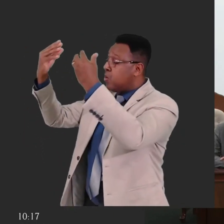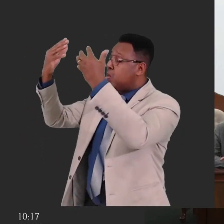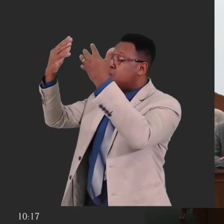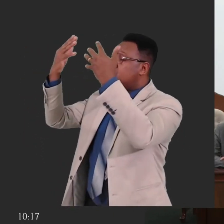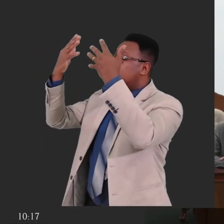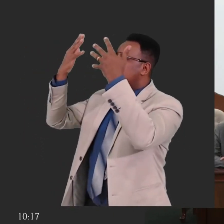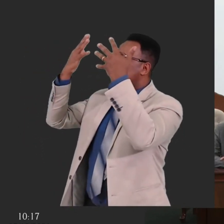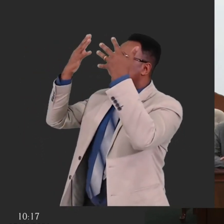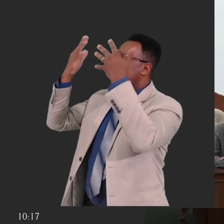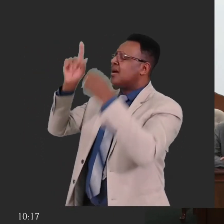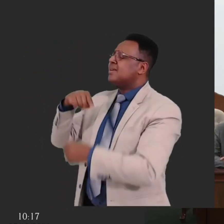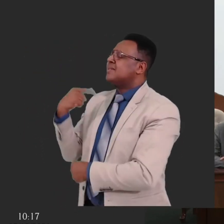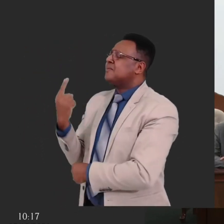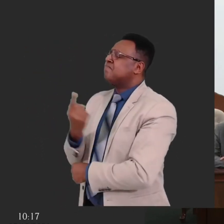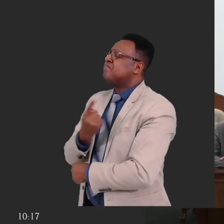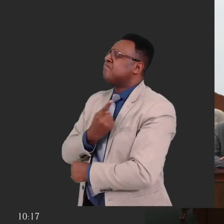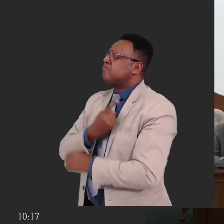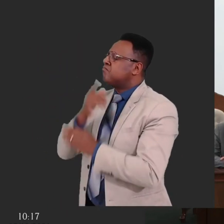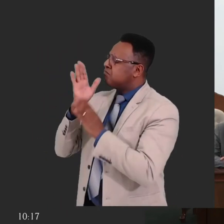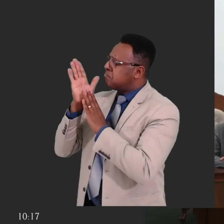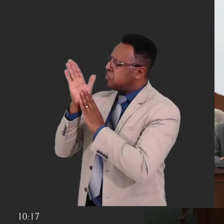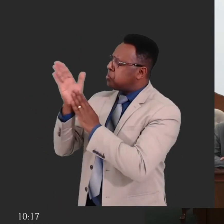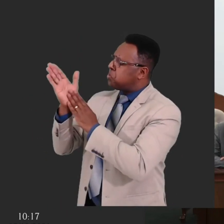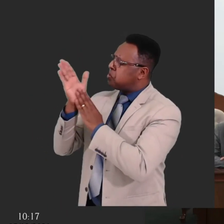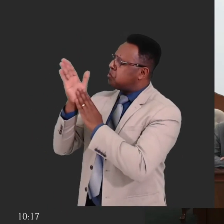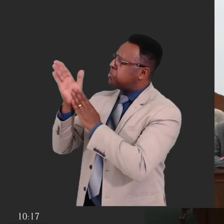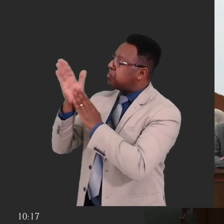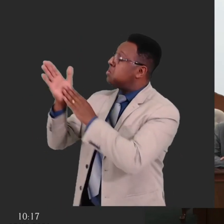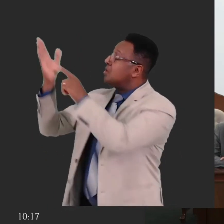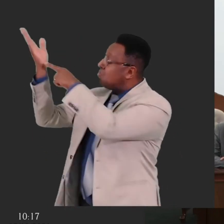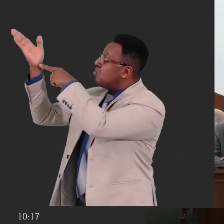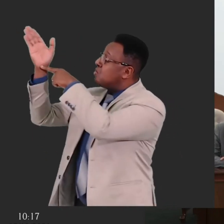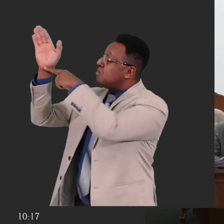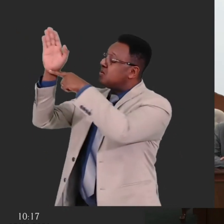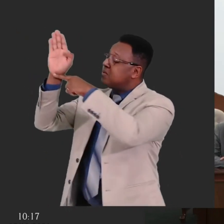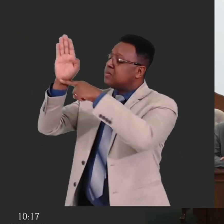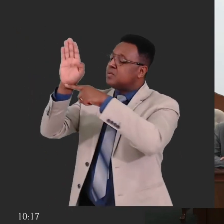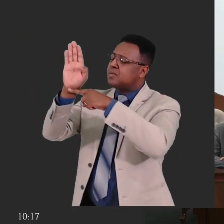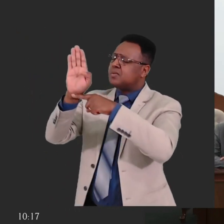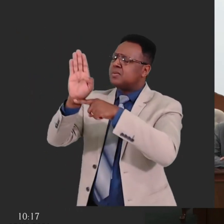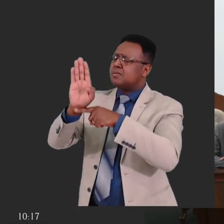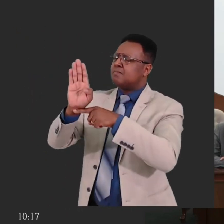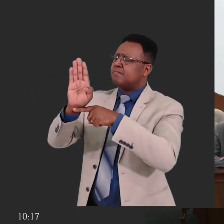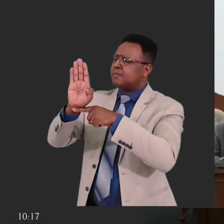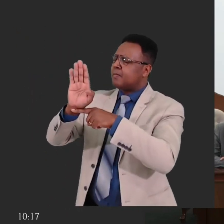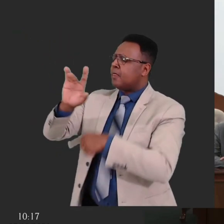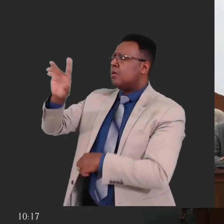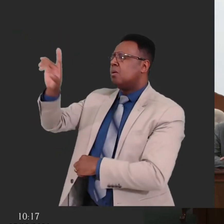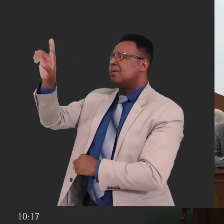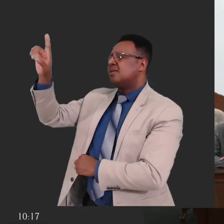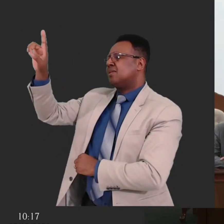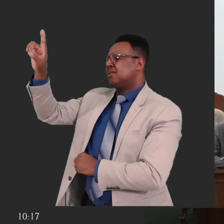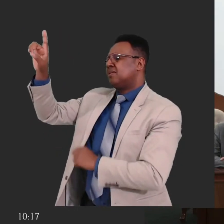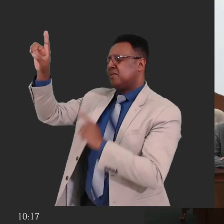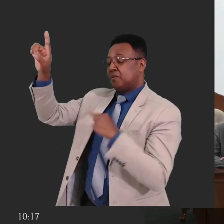nos conserva até o presente momento nela. Glória ao teu nome. Aleluia. Senhor Deus, te